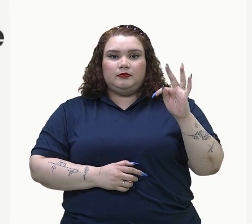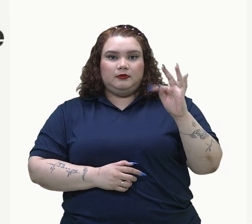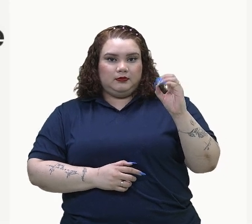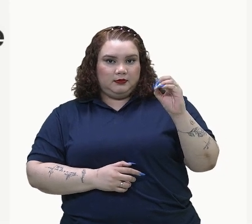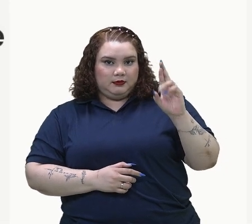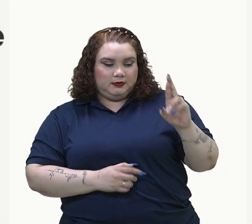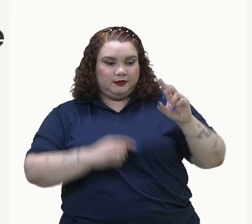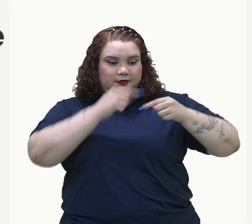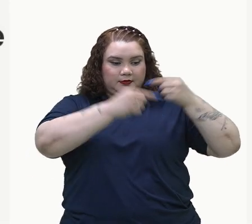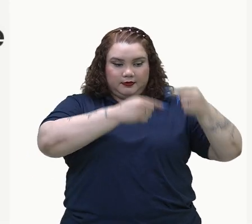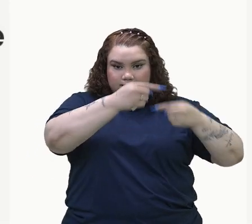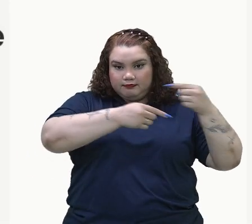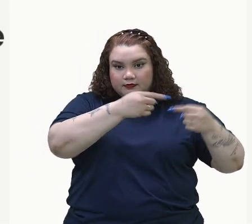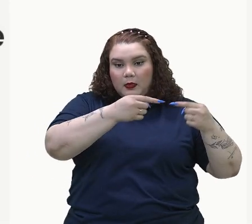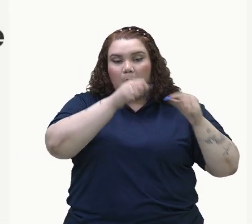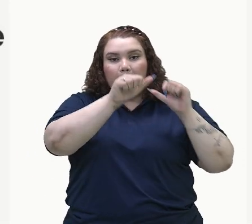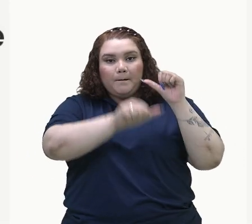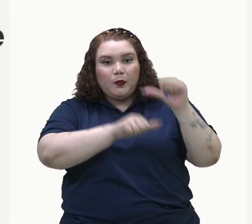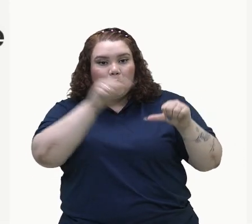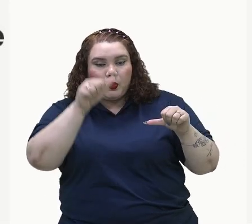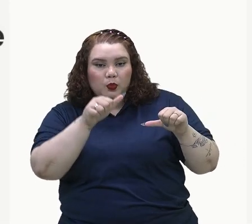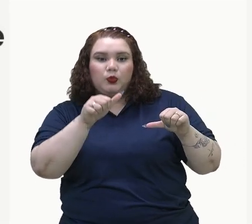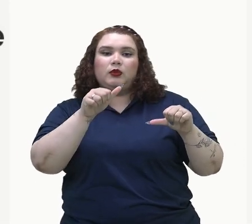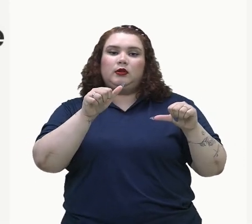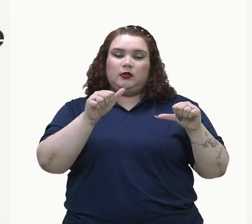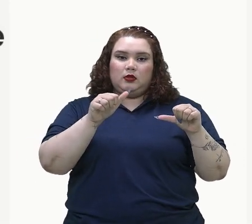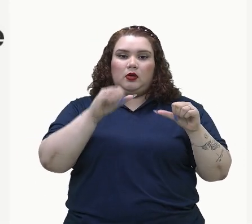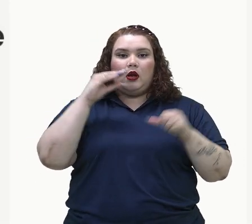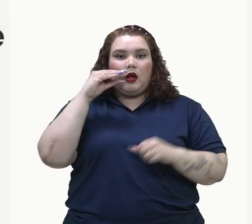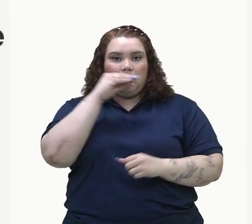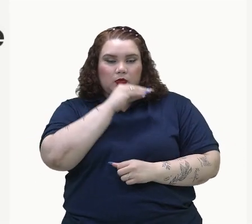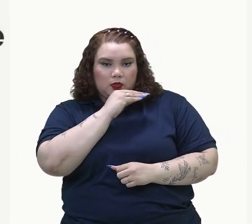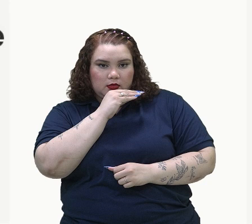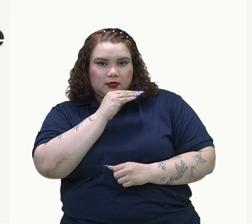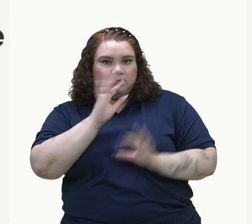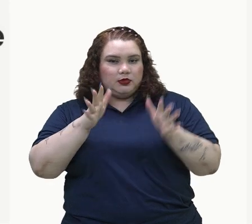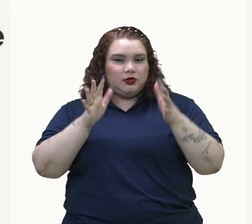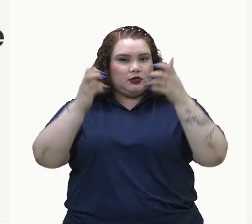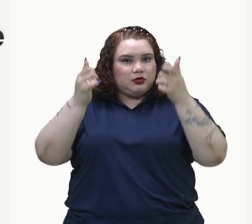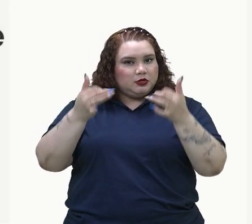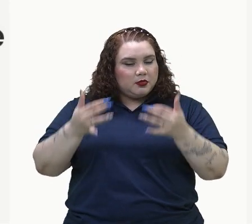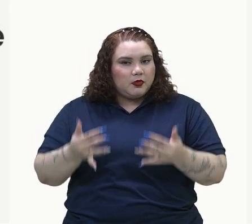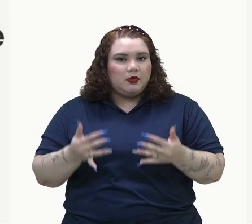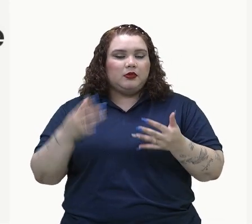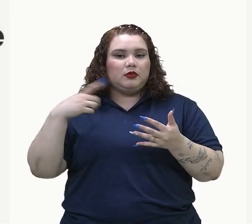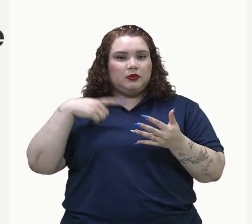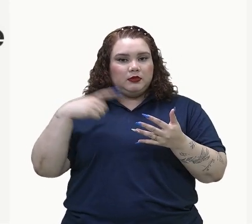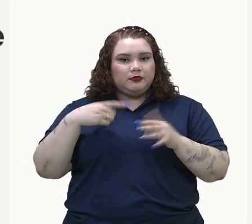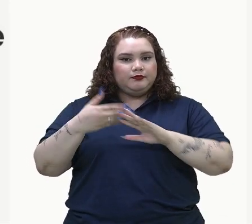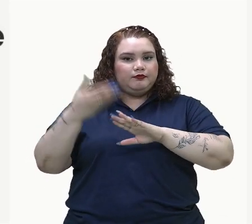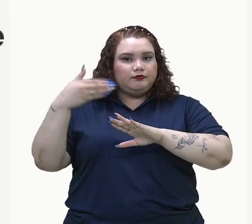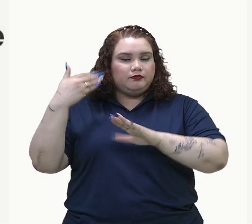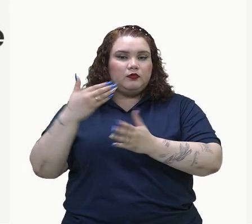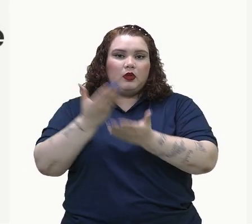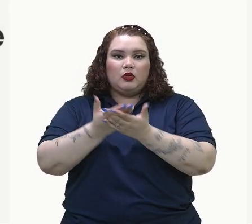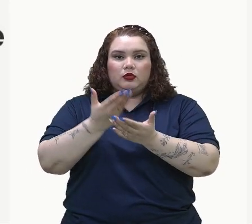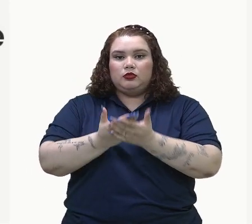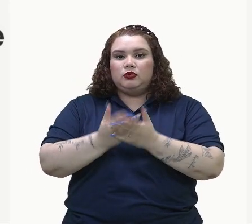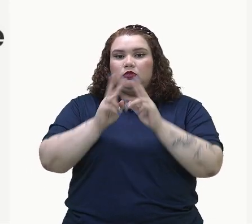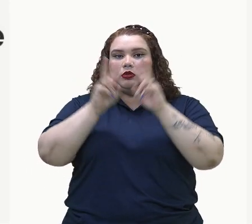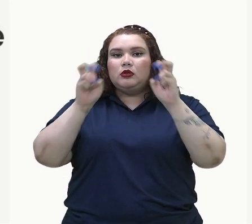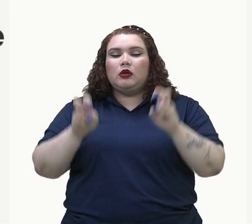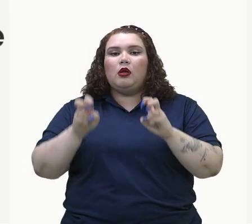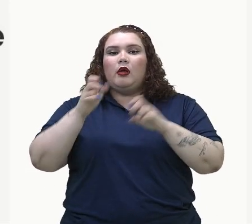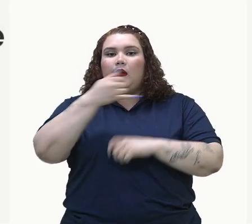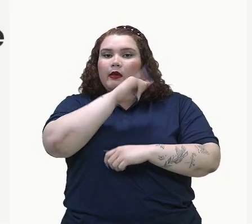a energia elétrica exclusivamente em calor. Como nós já vimos que temos aí, quando se fala em energia